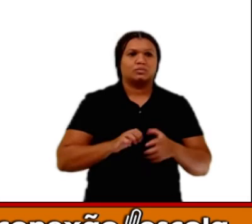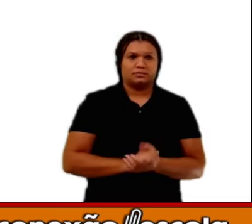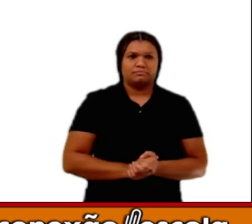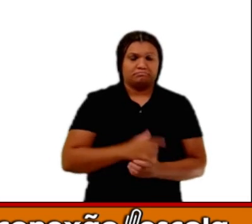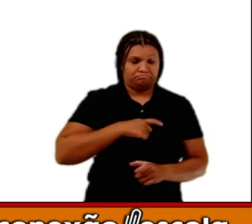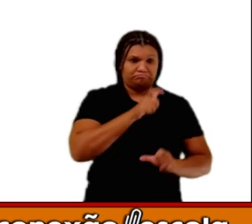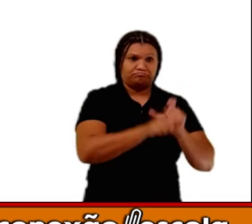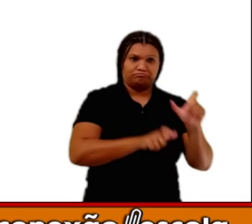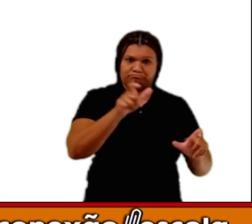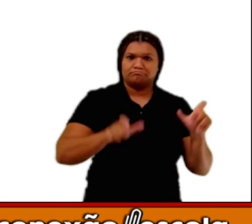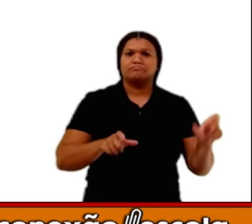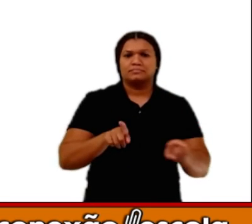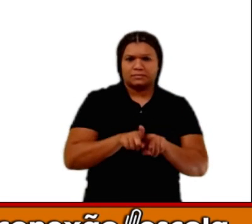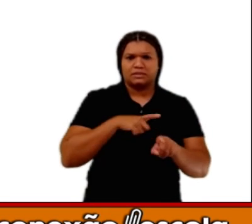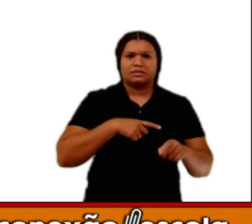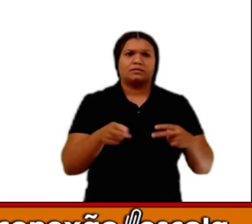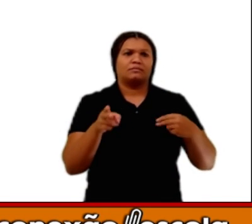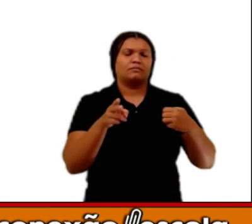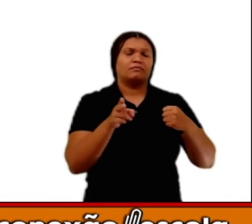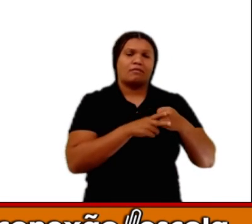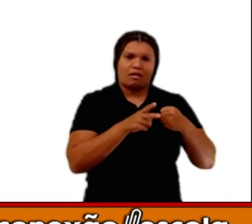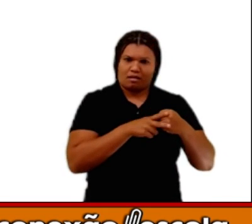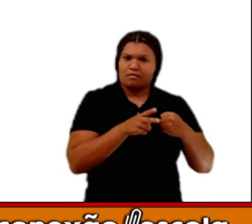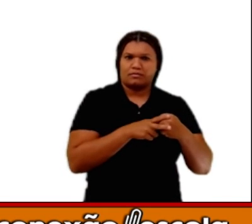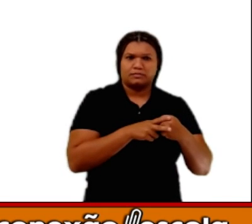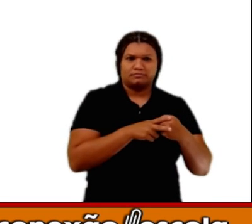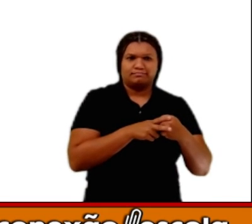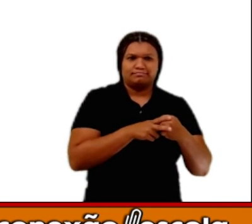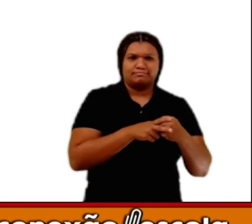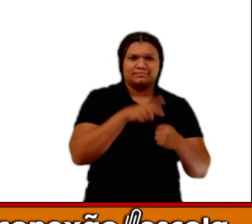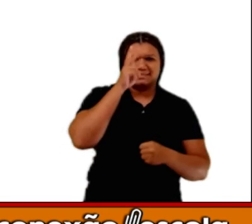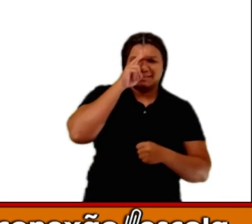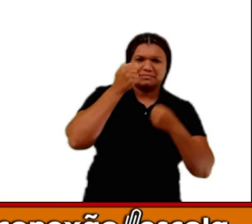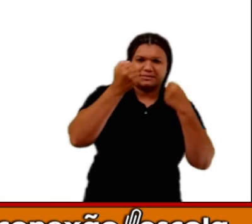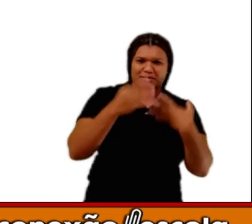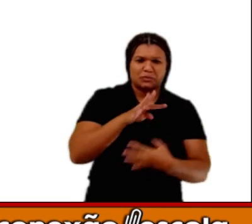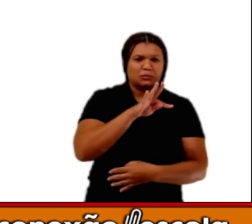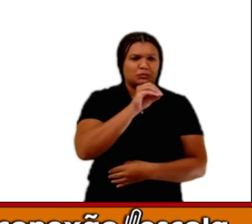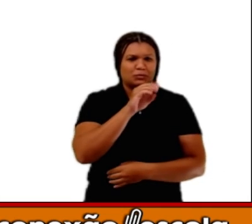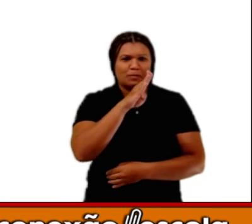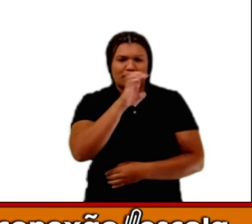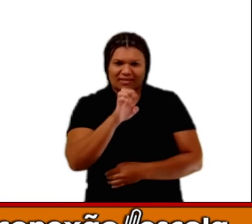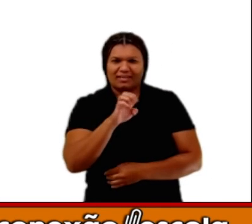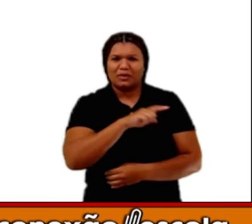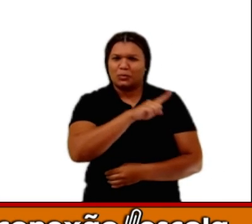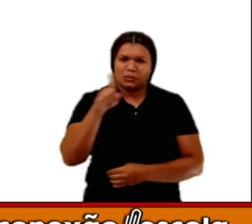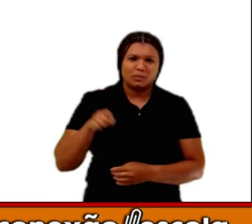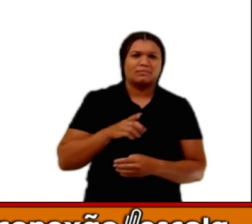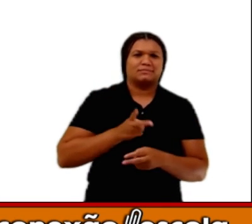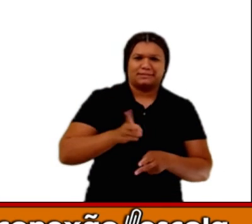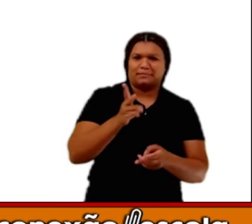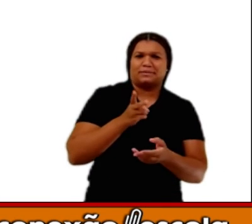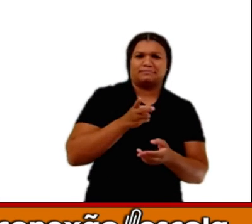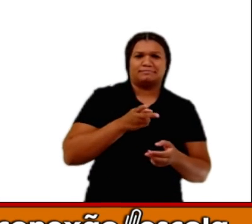temos o verbo to be when lembra-la do verbo to be aquele conteúdo que todos os professores gostam de revisar a estudar todos os